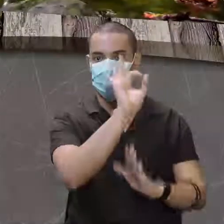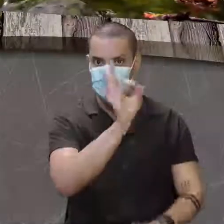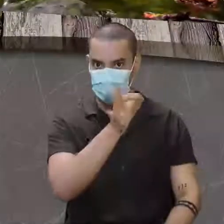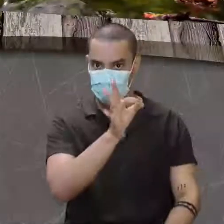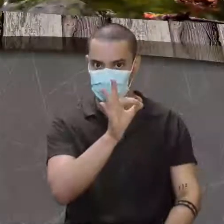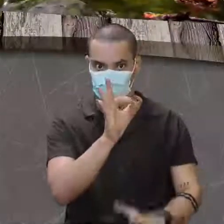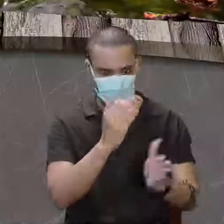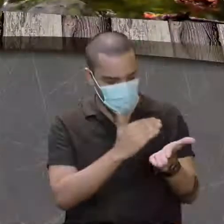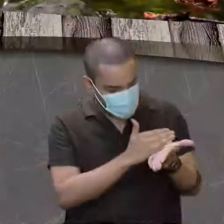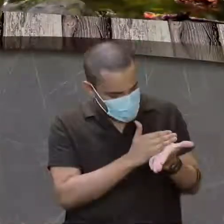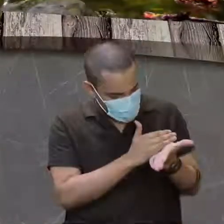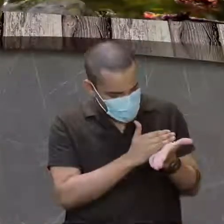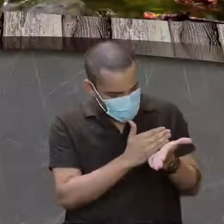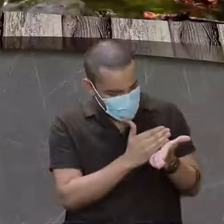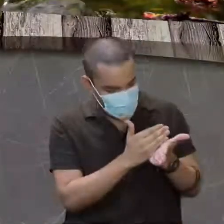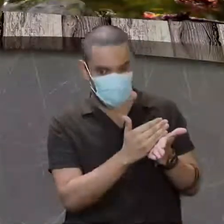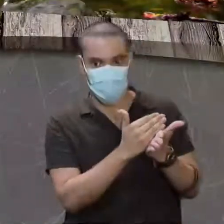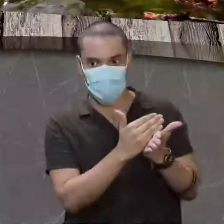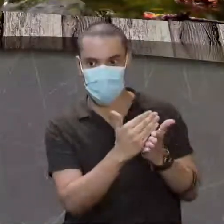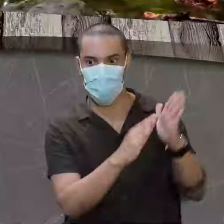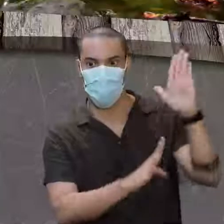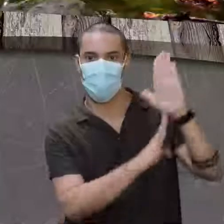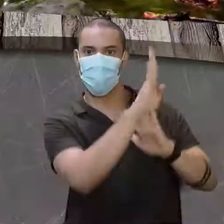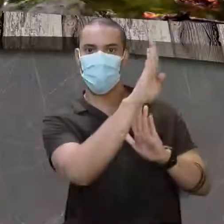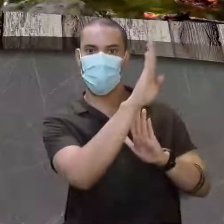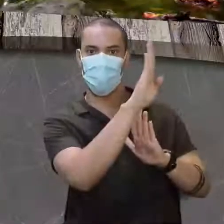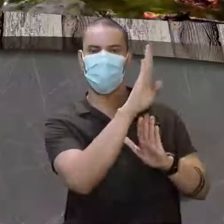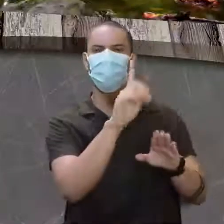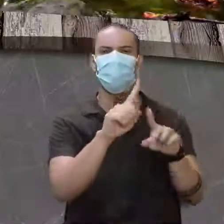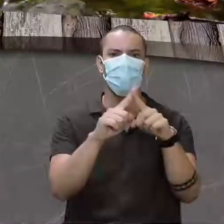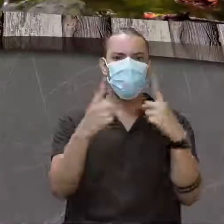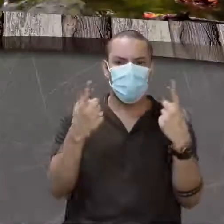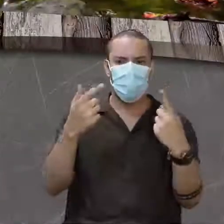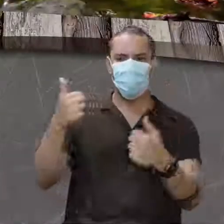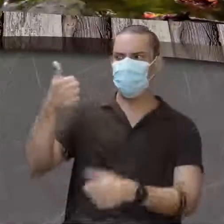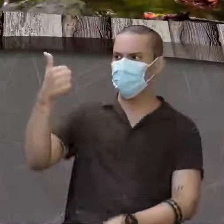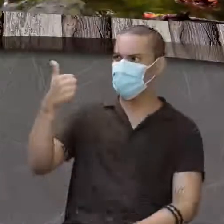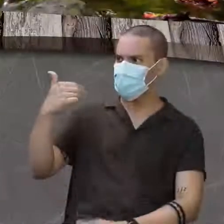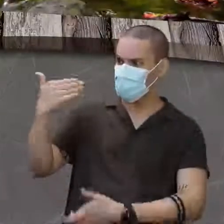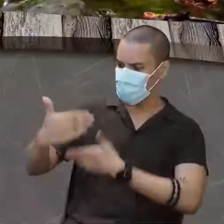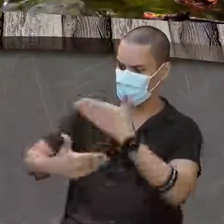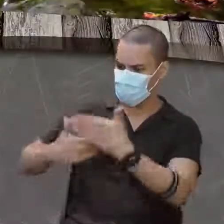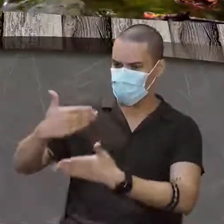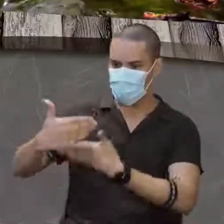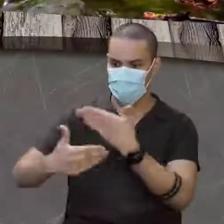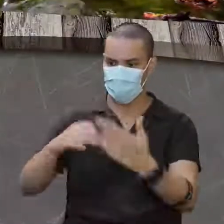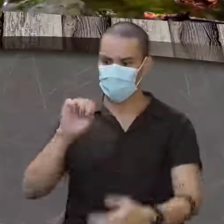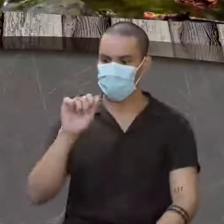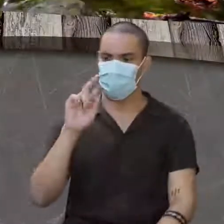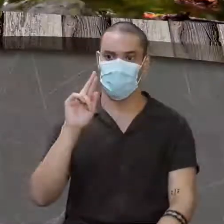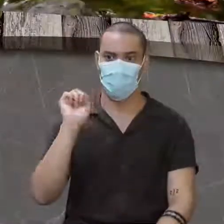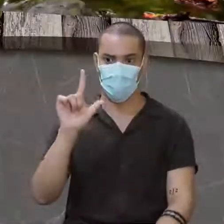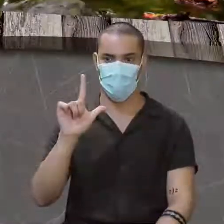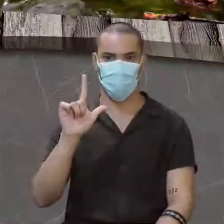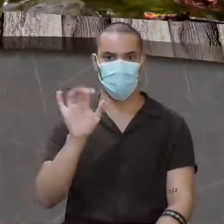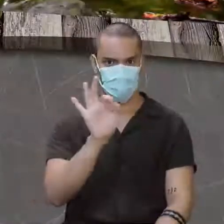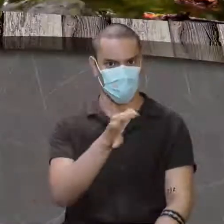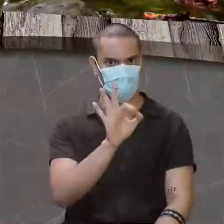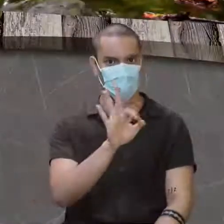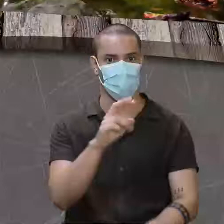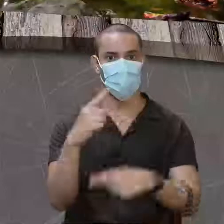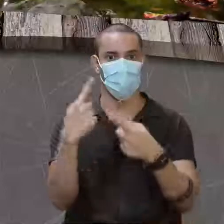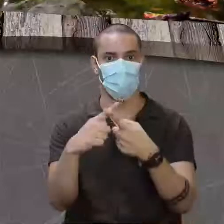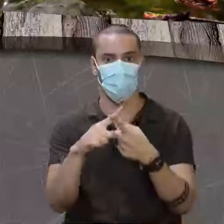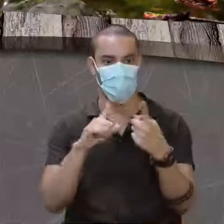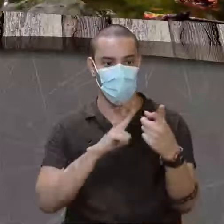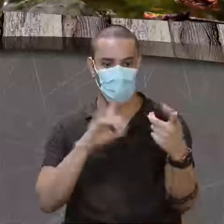topo, no auge. Mas você precisa passar pela fase seral, que é